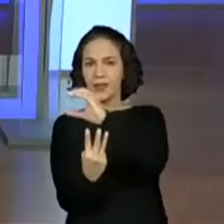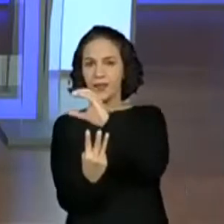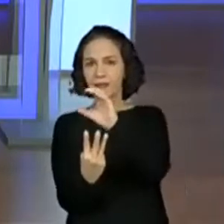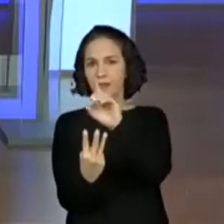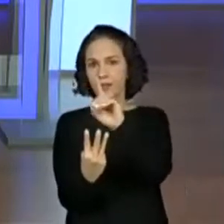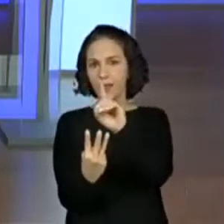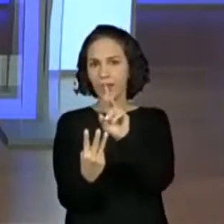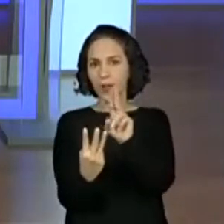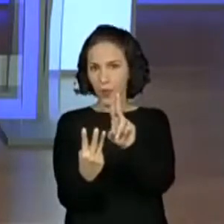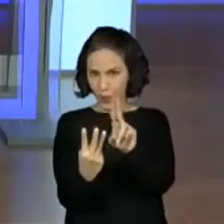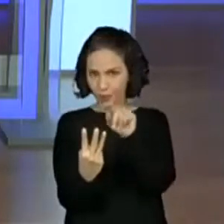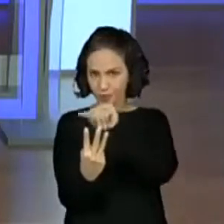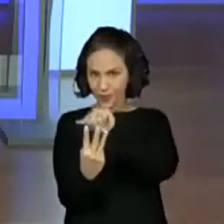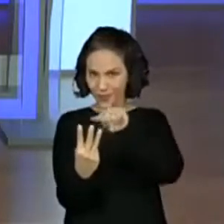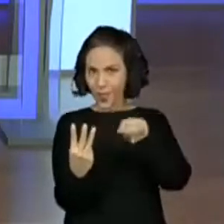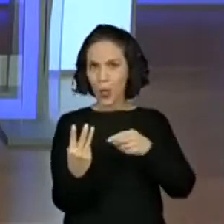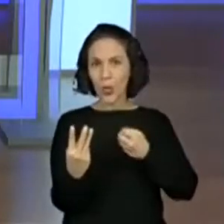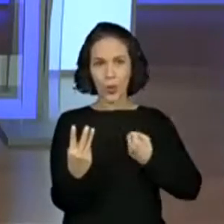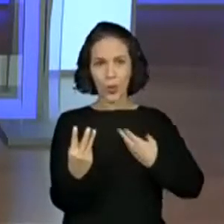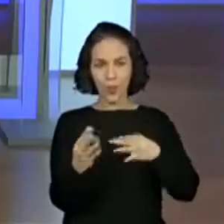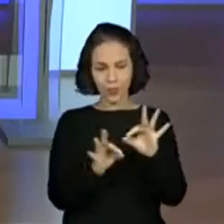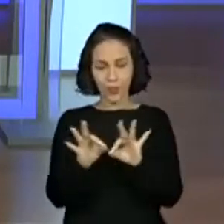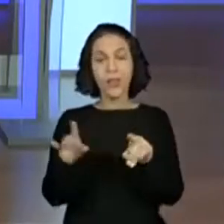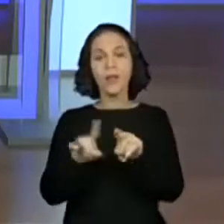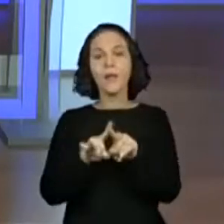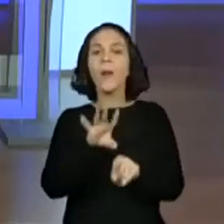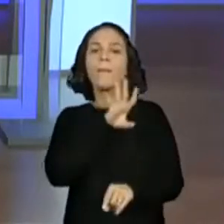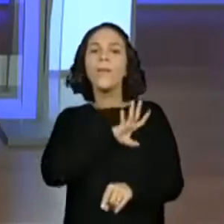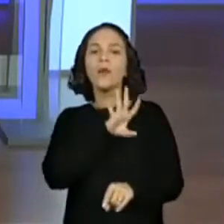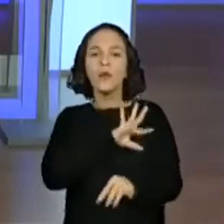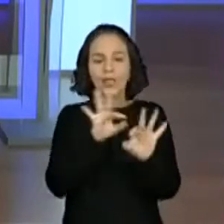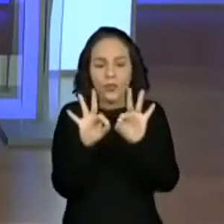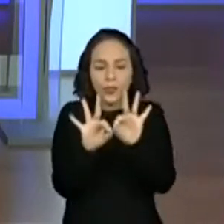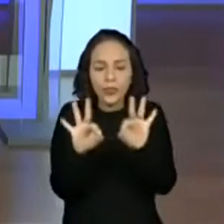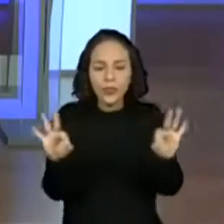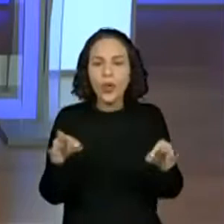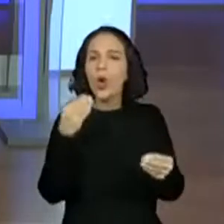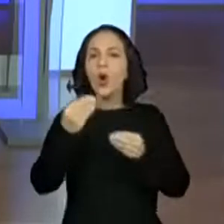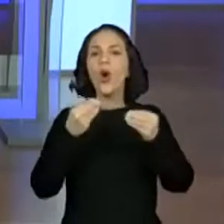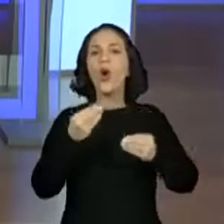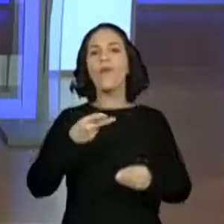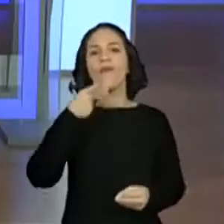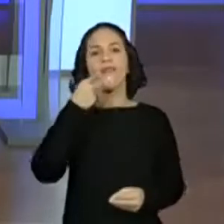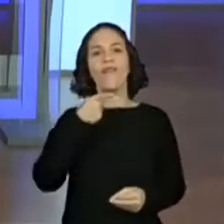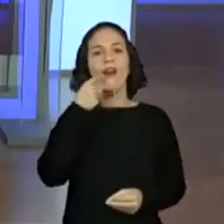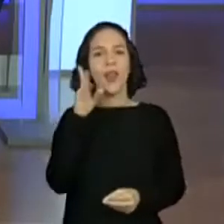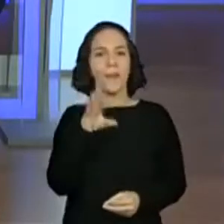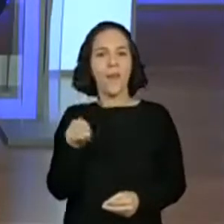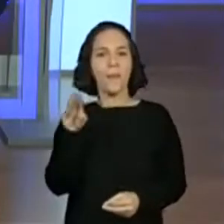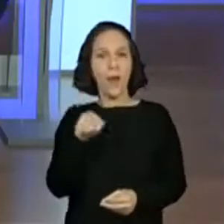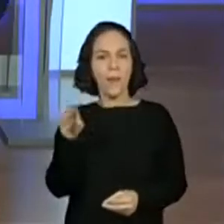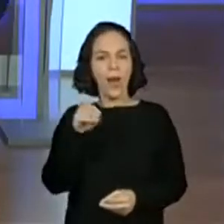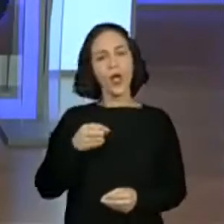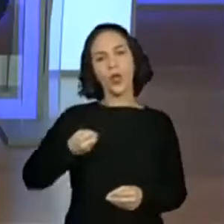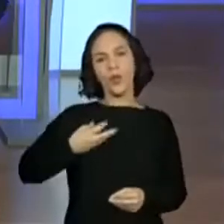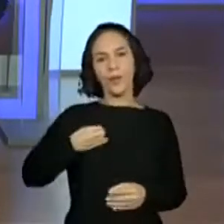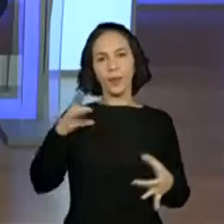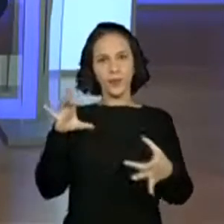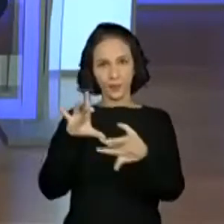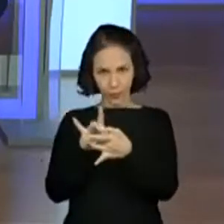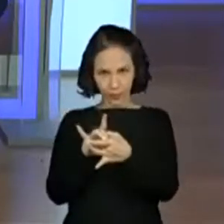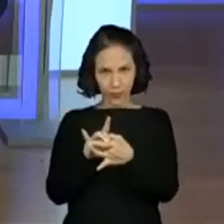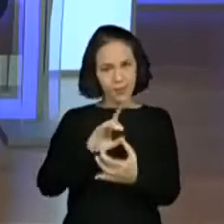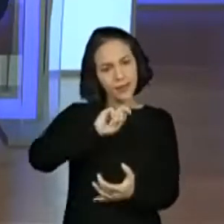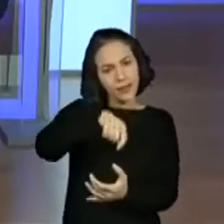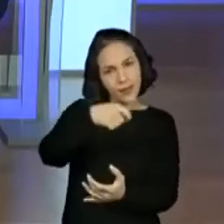escrita por extenso que nós conhecemos, que é a forma como nós falamos e também por meio dos algarismos. Mas vamos começar